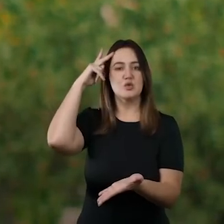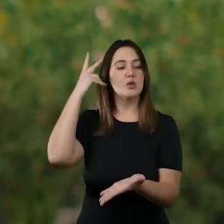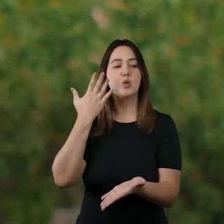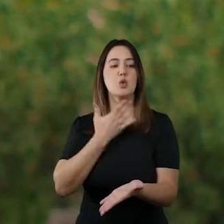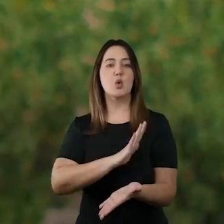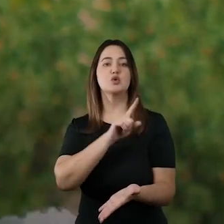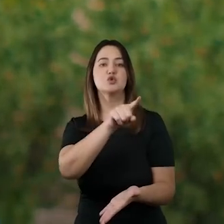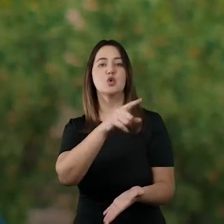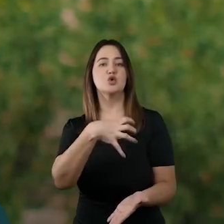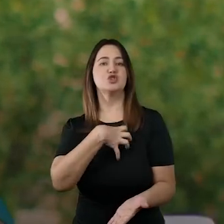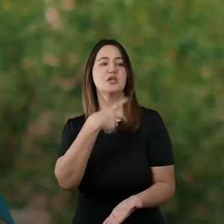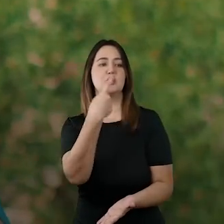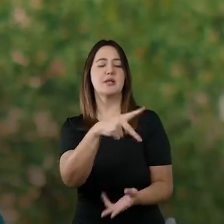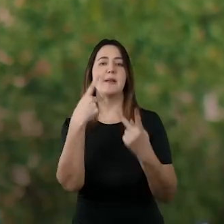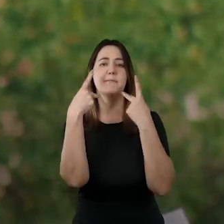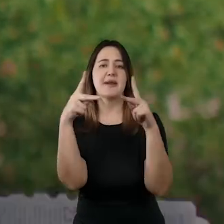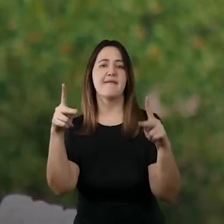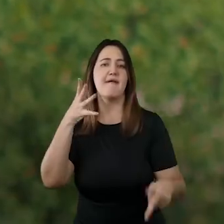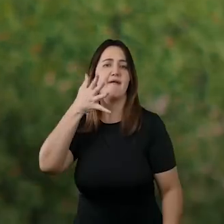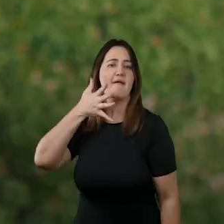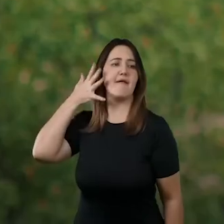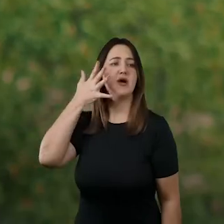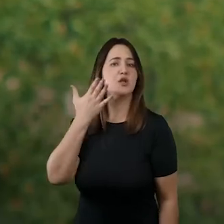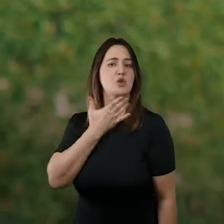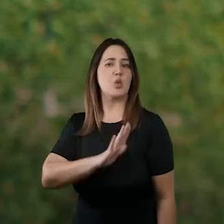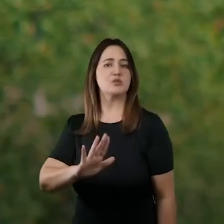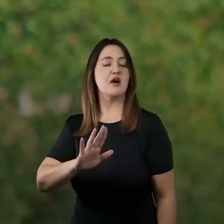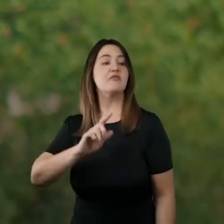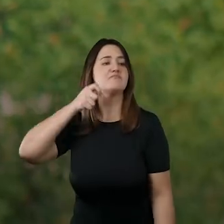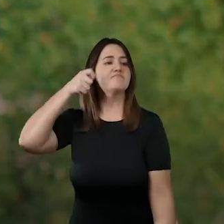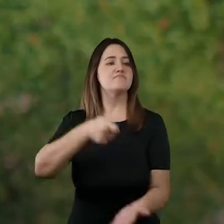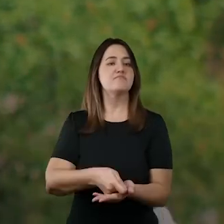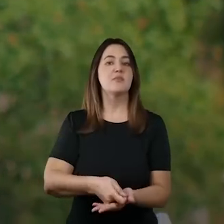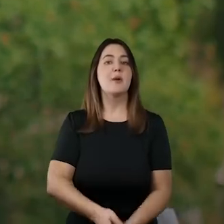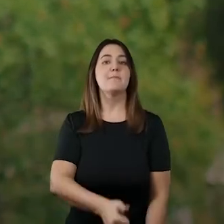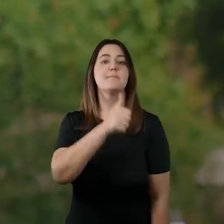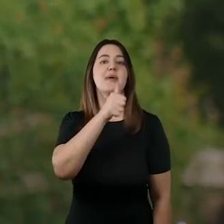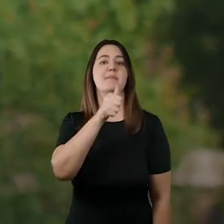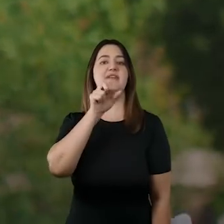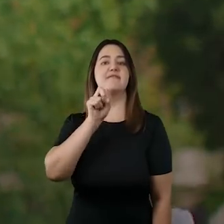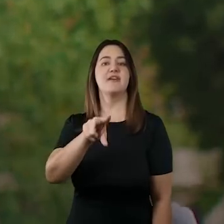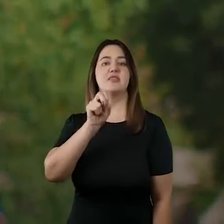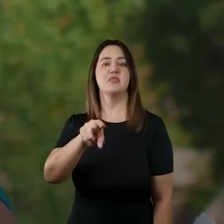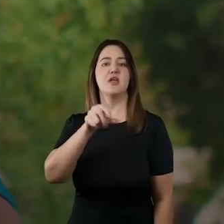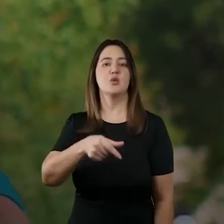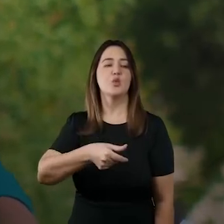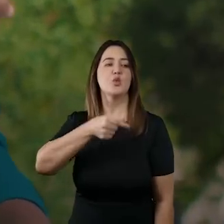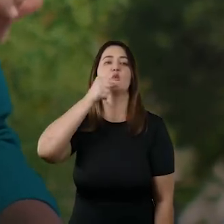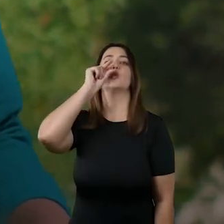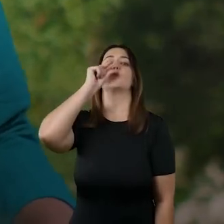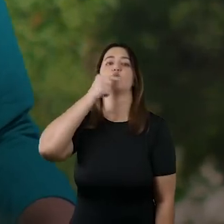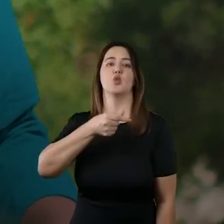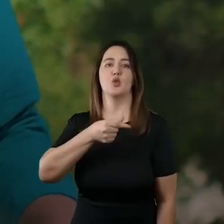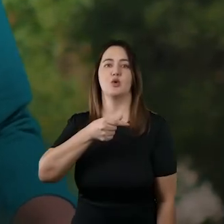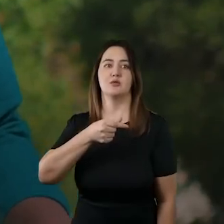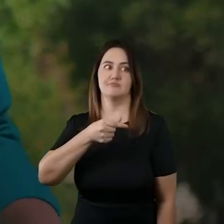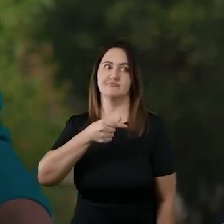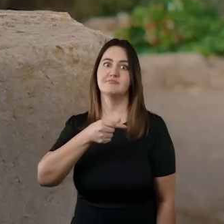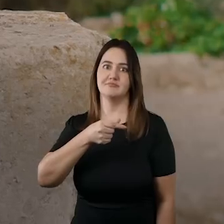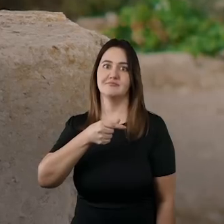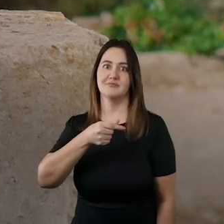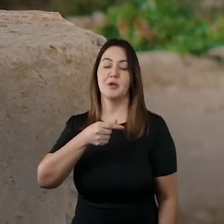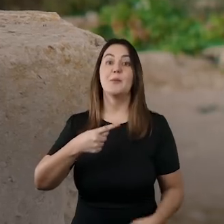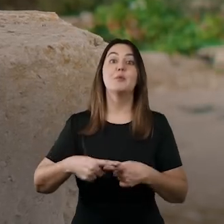beber veneno porque ele pregava deuses estranhos e pregava o ateísmo. O ateísmo na época não era negação de